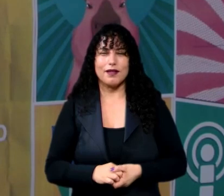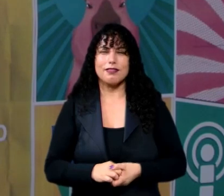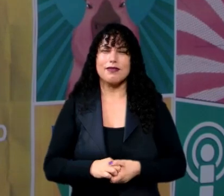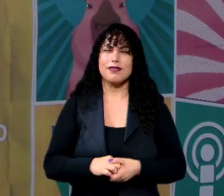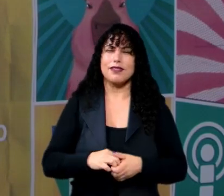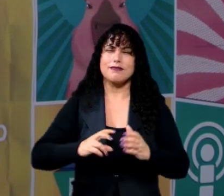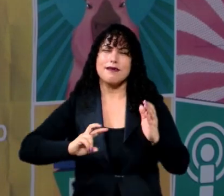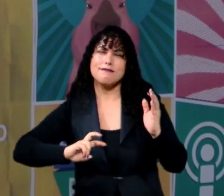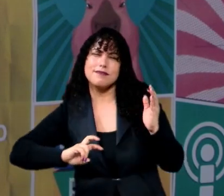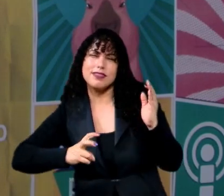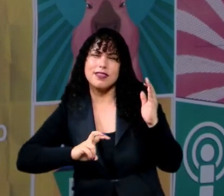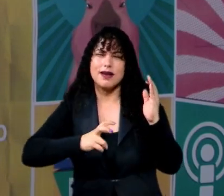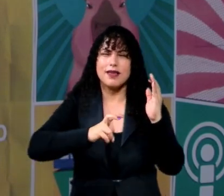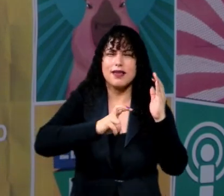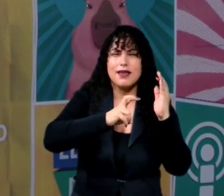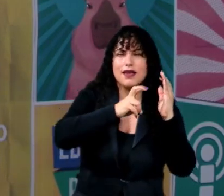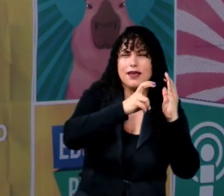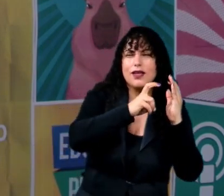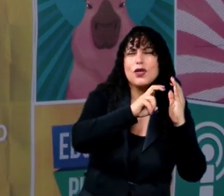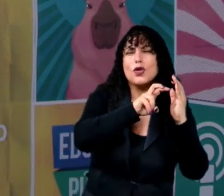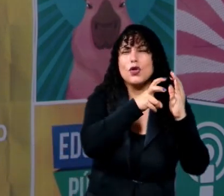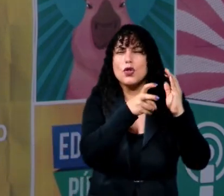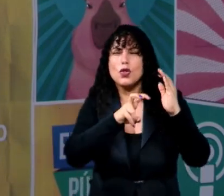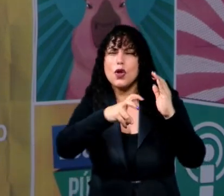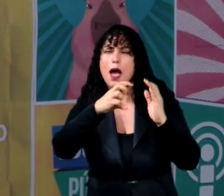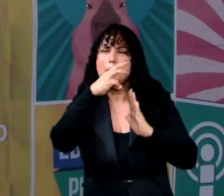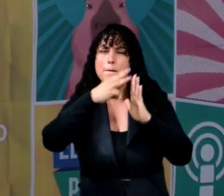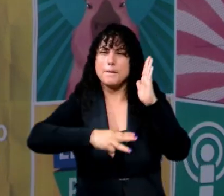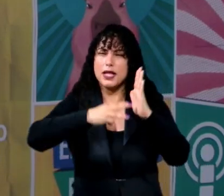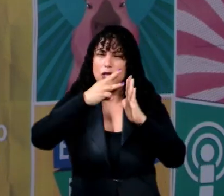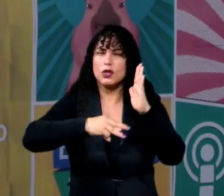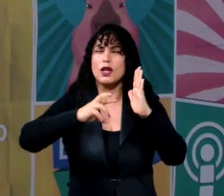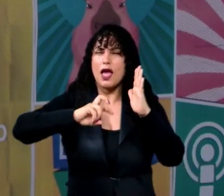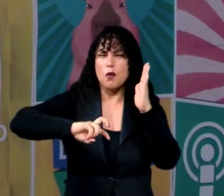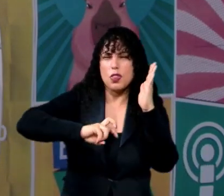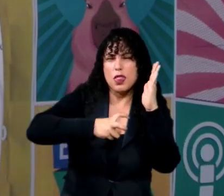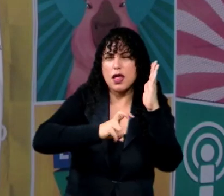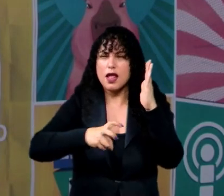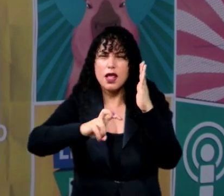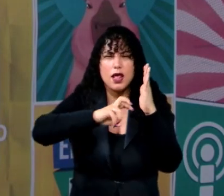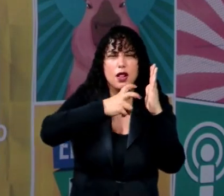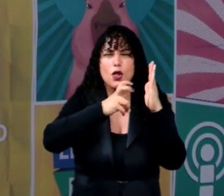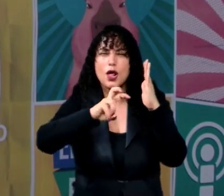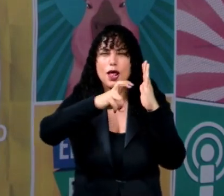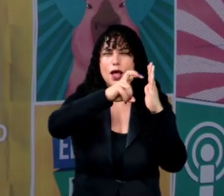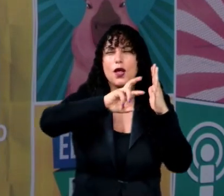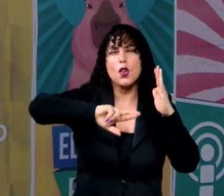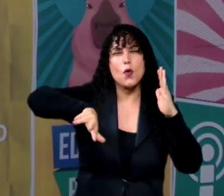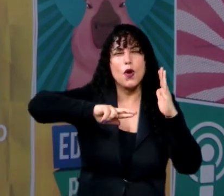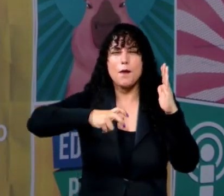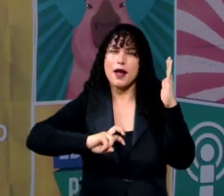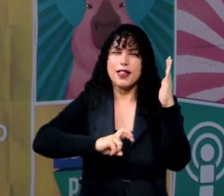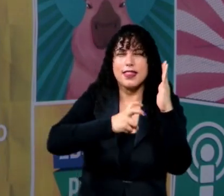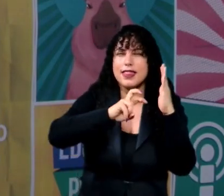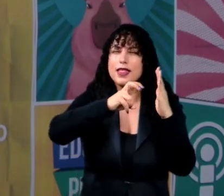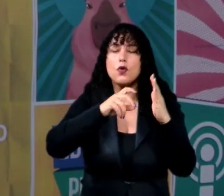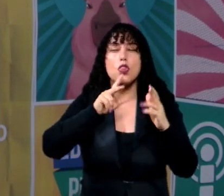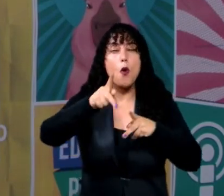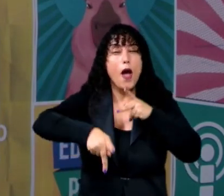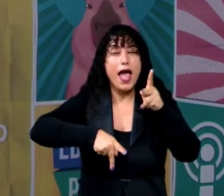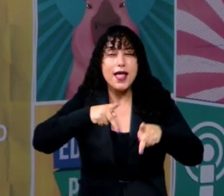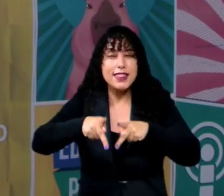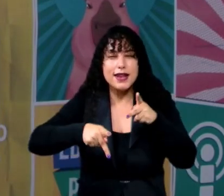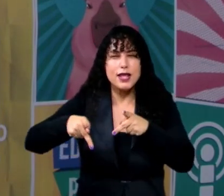trilha, porque uma metodologia nada mais é do que uma trilha, que não é uma trilha, não é um trilho, é